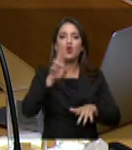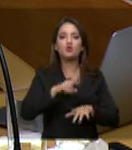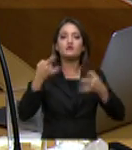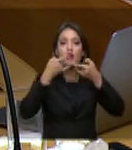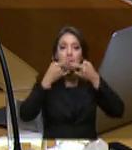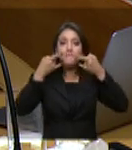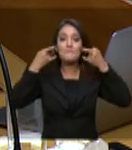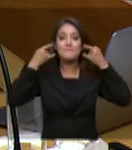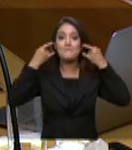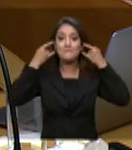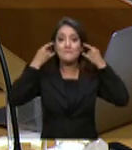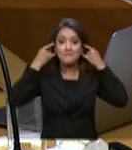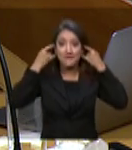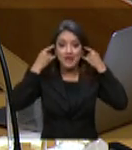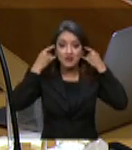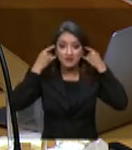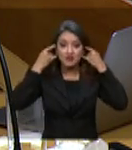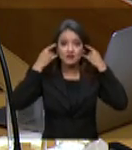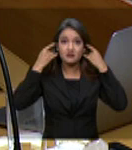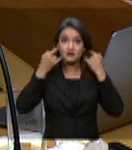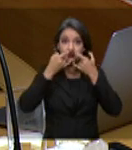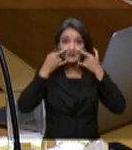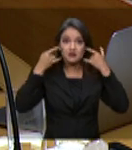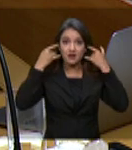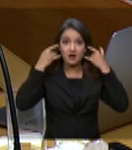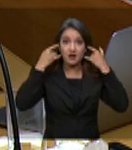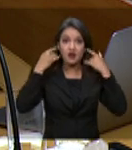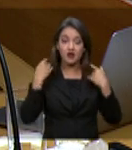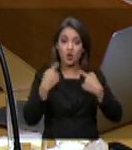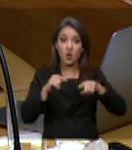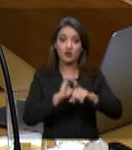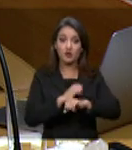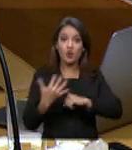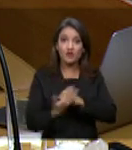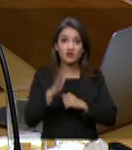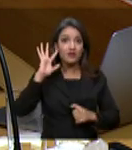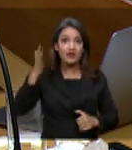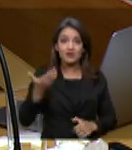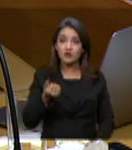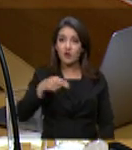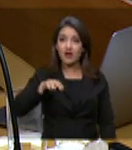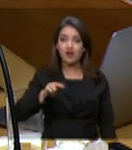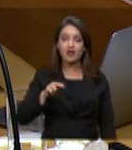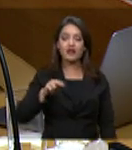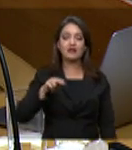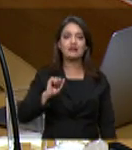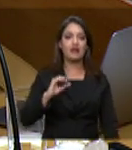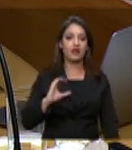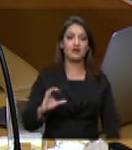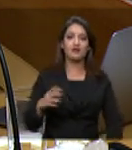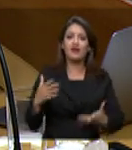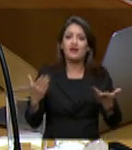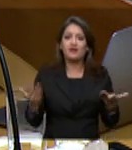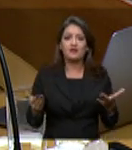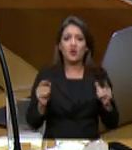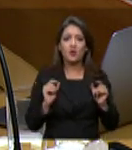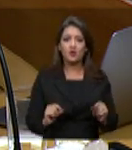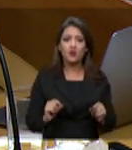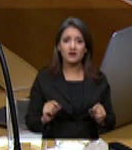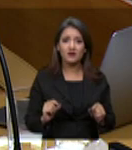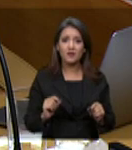19 que era imposta por decisão da ANAC da agência reguladora competente o tanto a inobservância